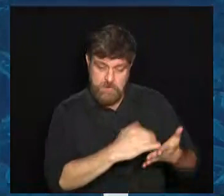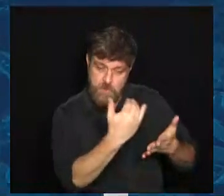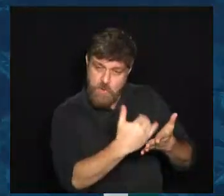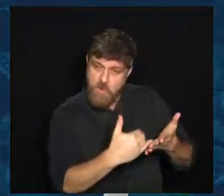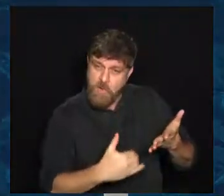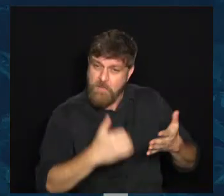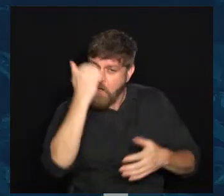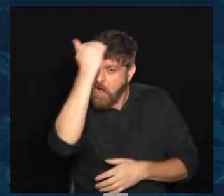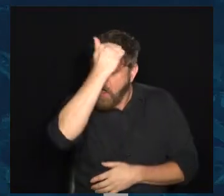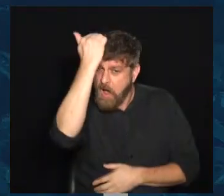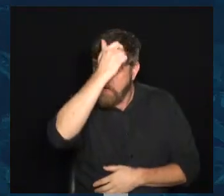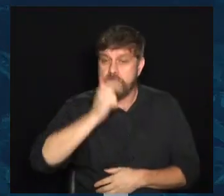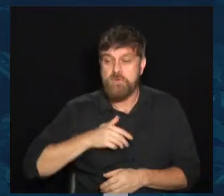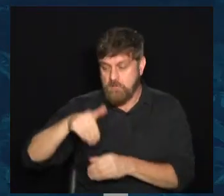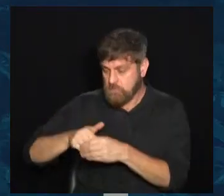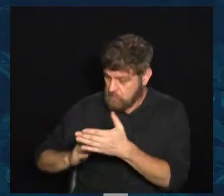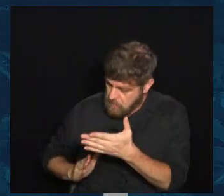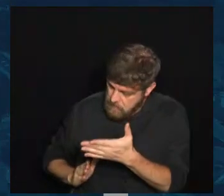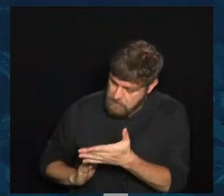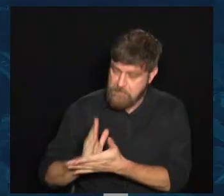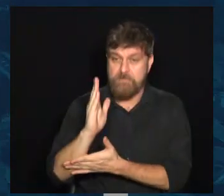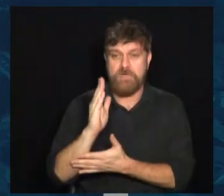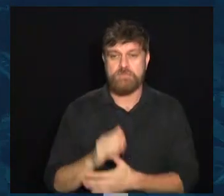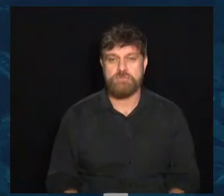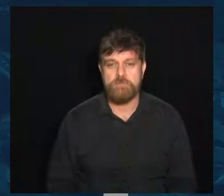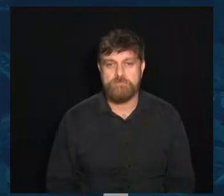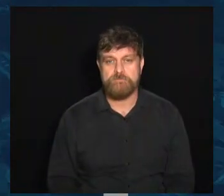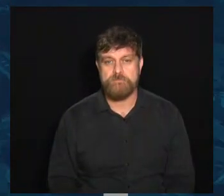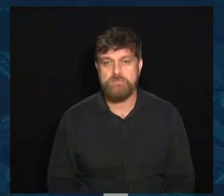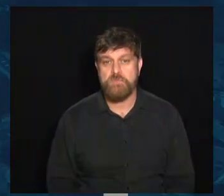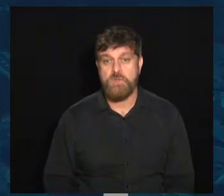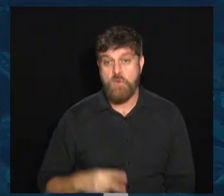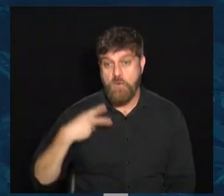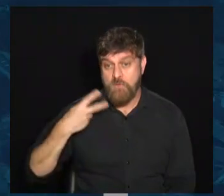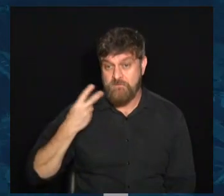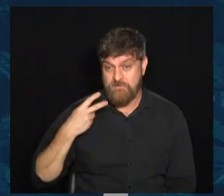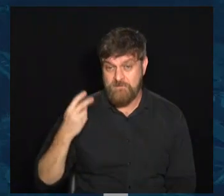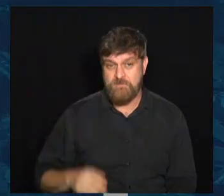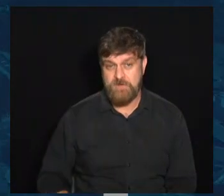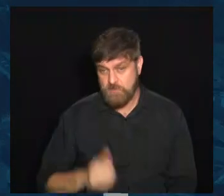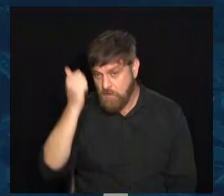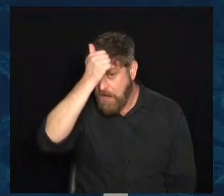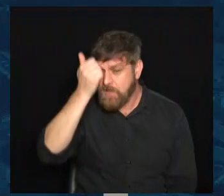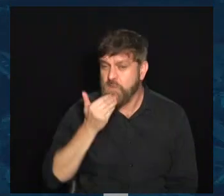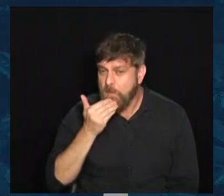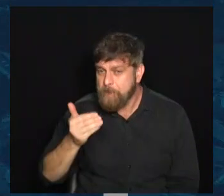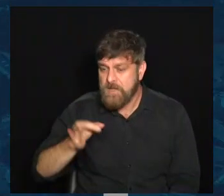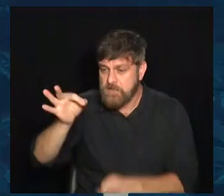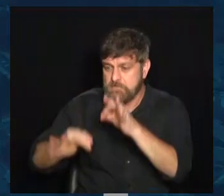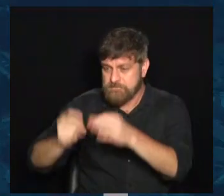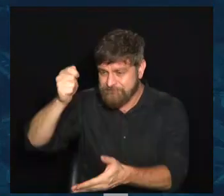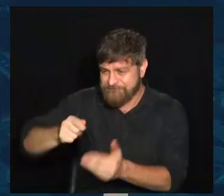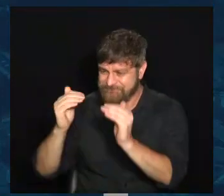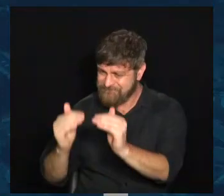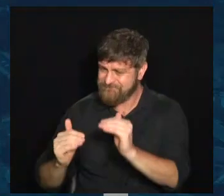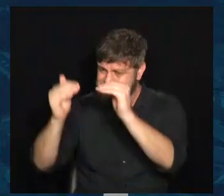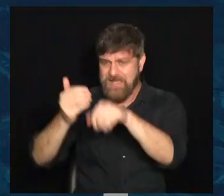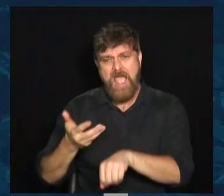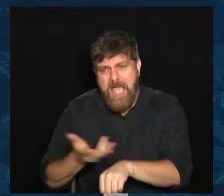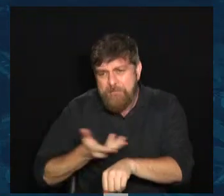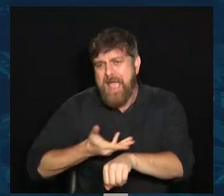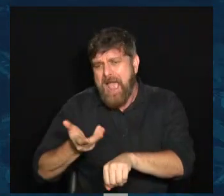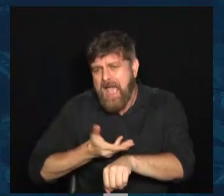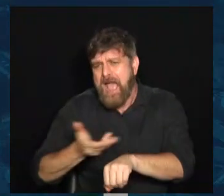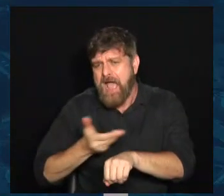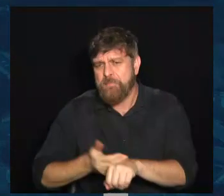da Farmácia foi aprovada em plenário. O parlamentar apela ao STF por mais agilidade nos